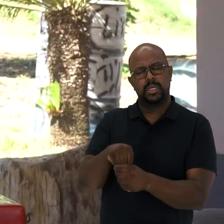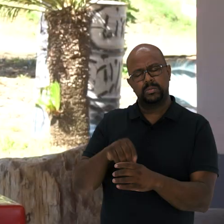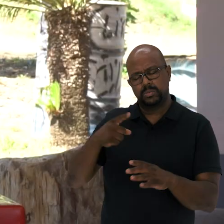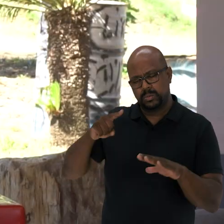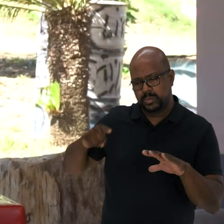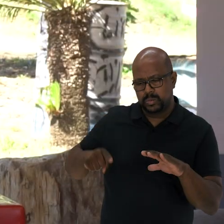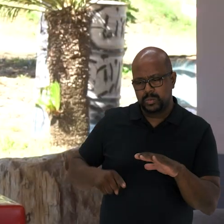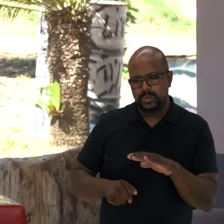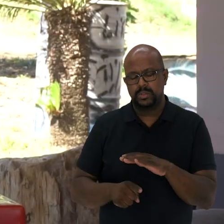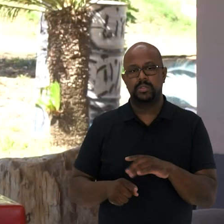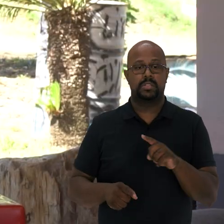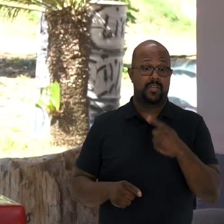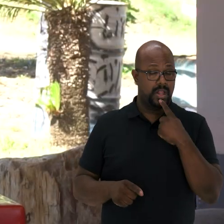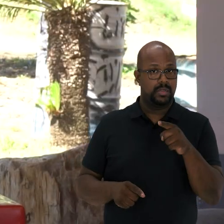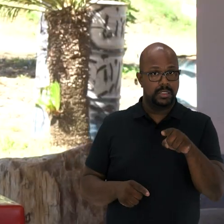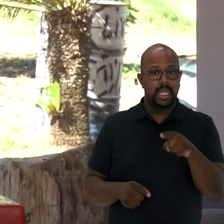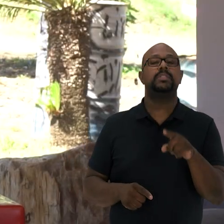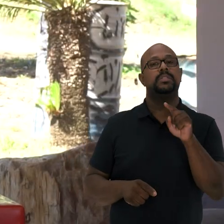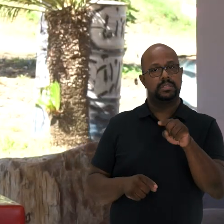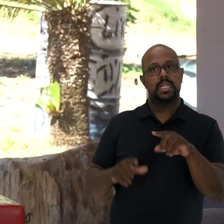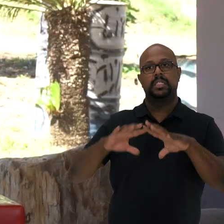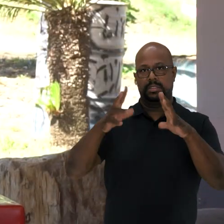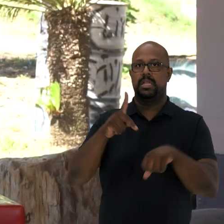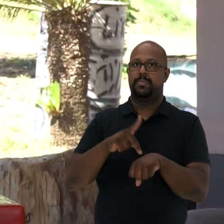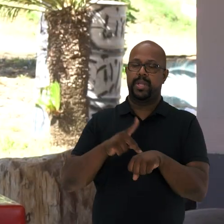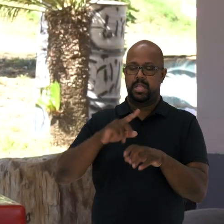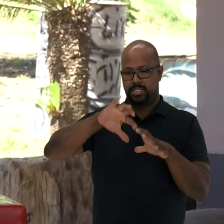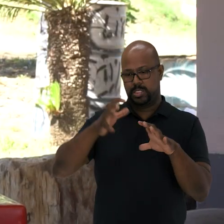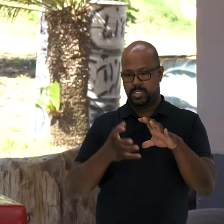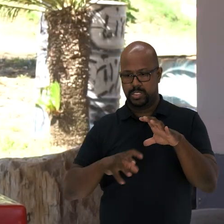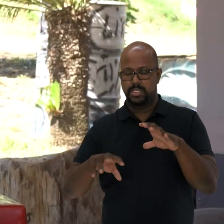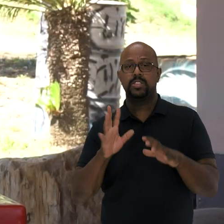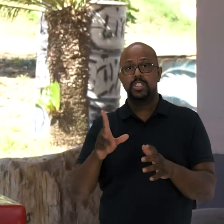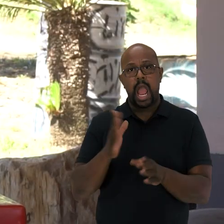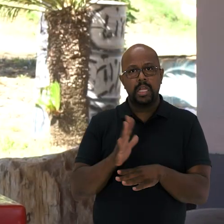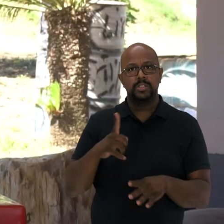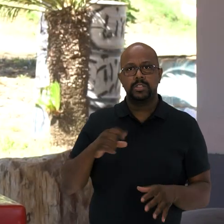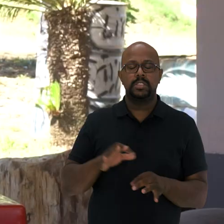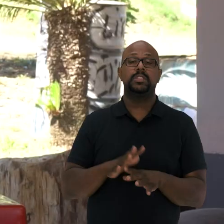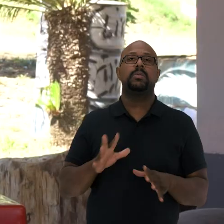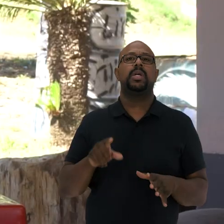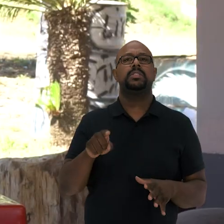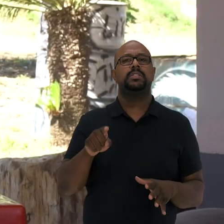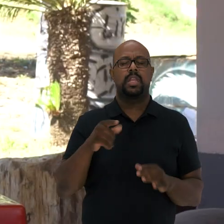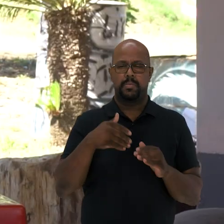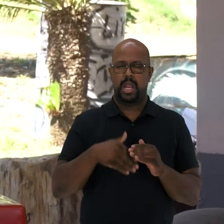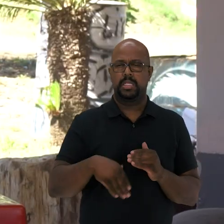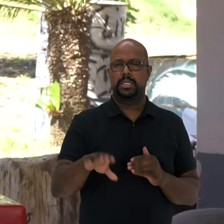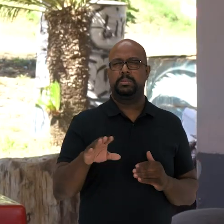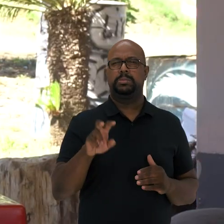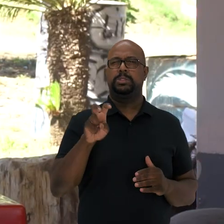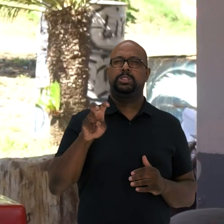dentro, né? Você está falando dessa abertura na pedra? Dessa abertura da pedra. A abertura existia já? Existia, mas tinha